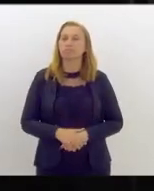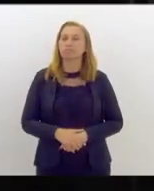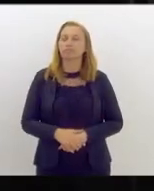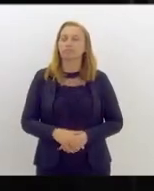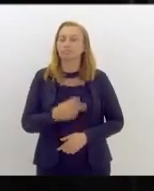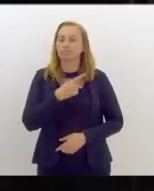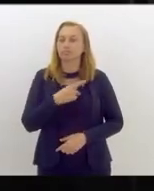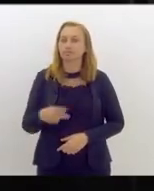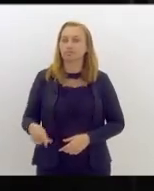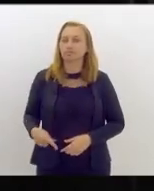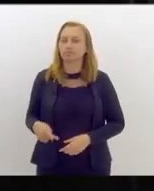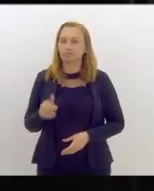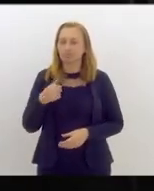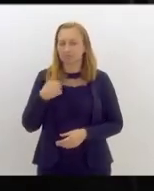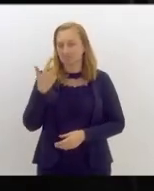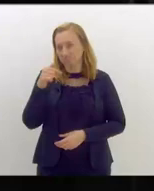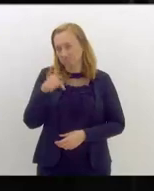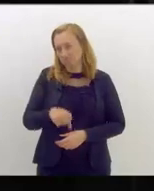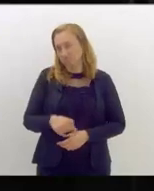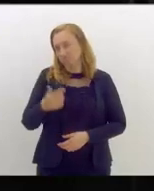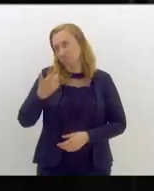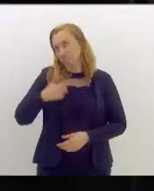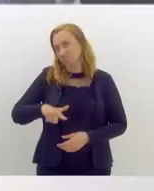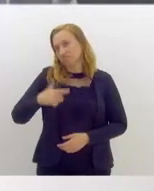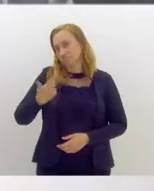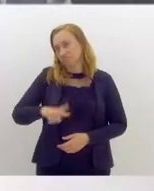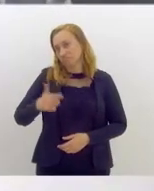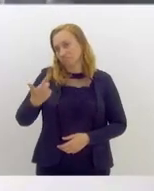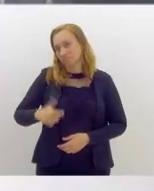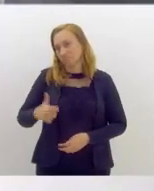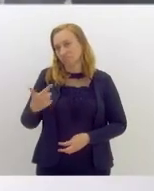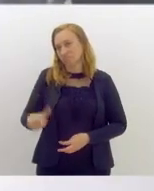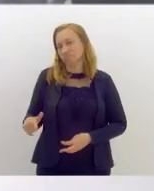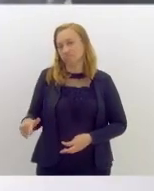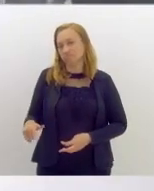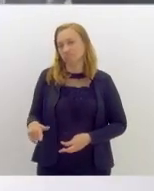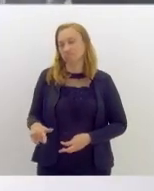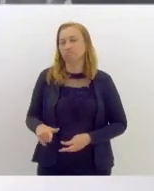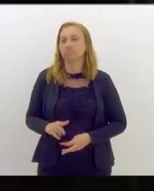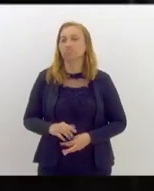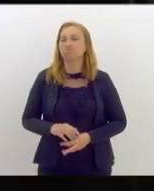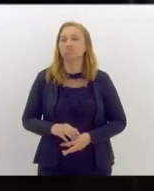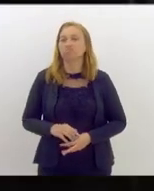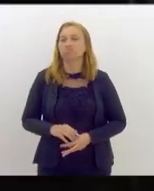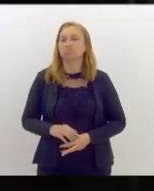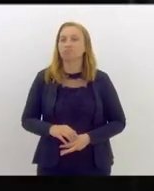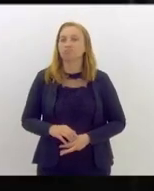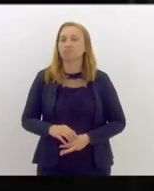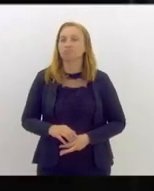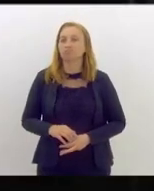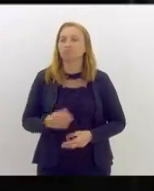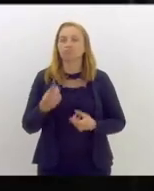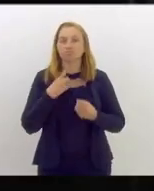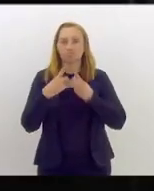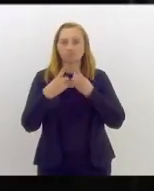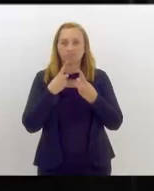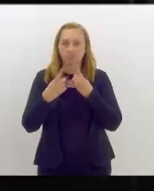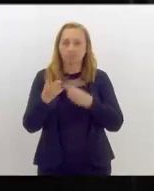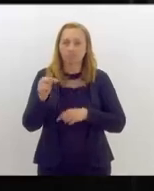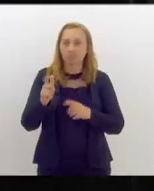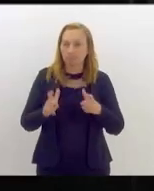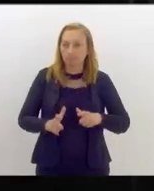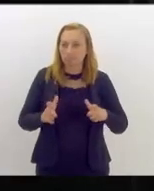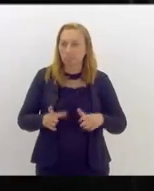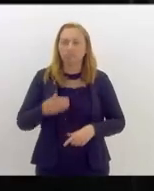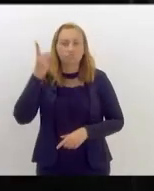eu não vou aqui é repetir os índices que foram amplamente discutidos aqui